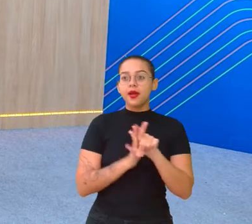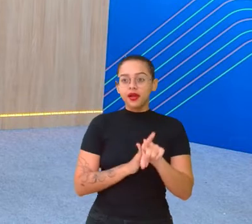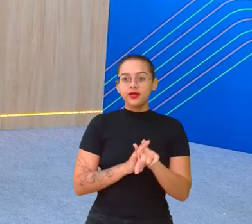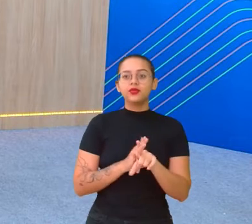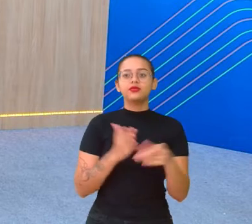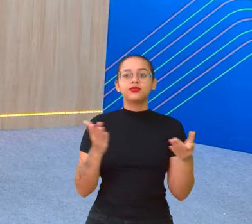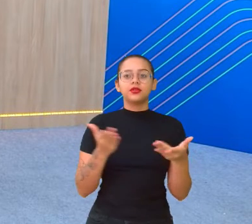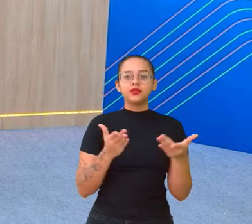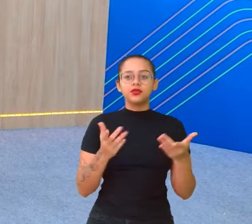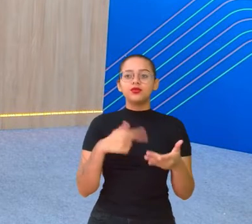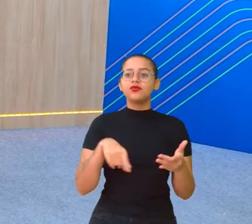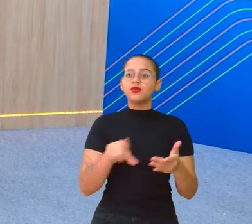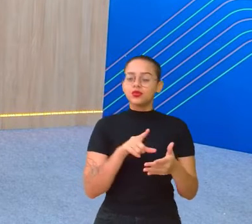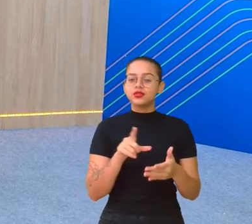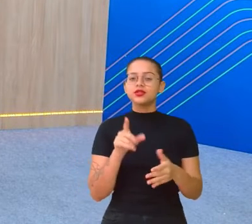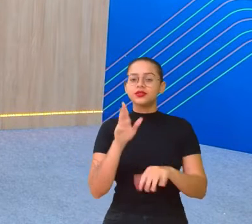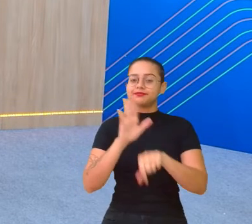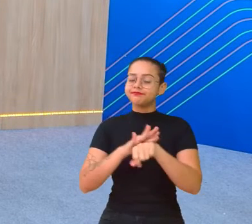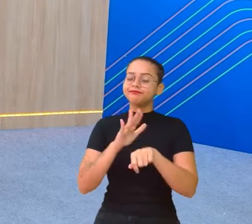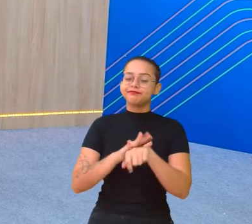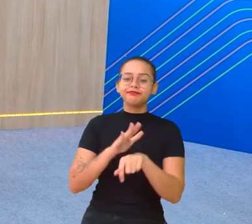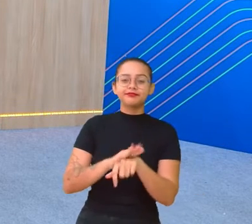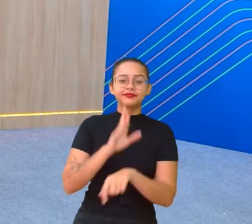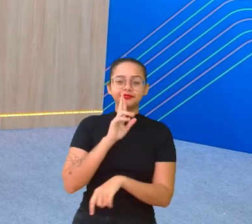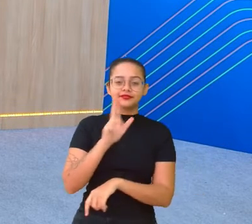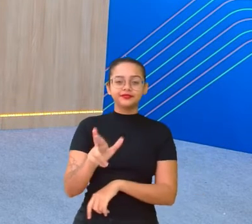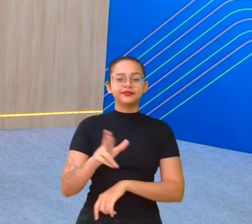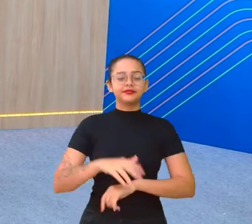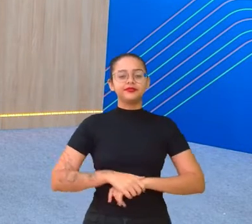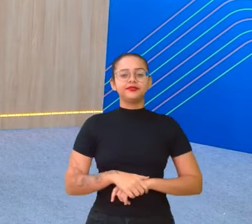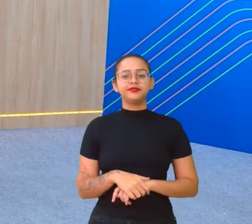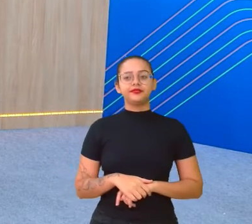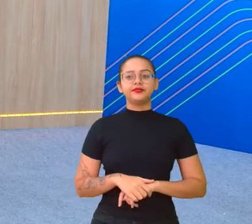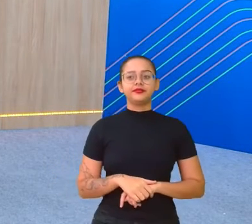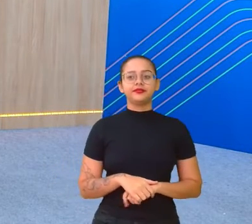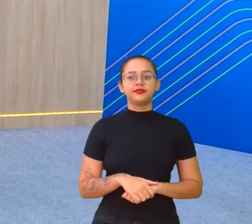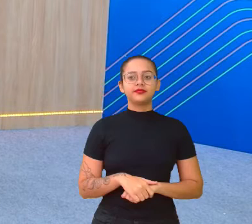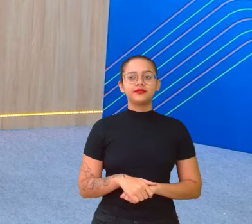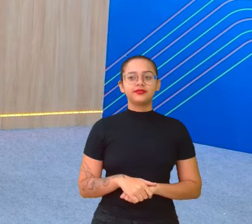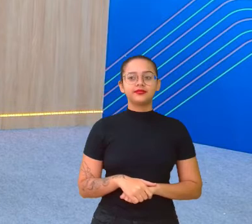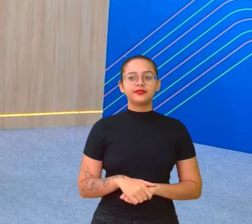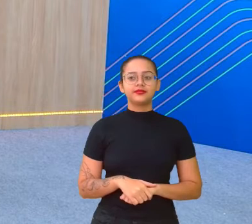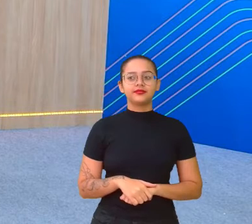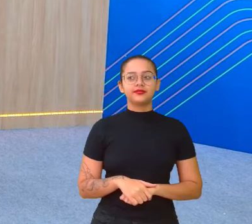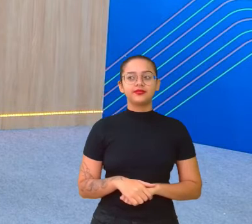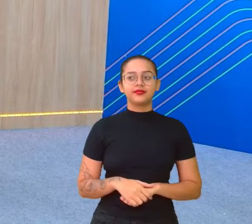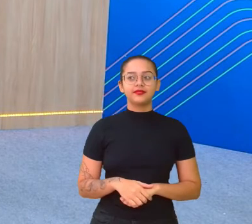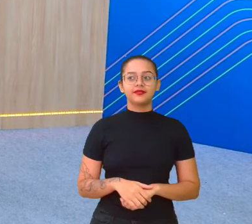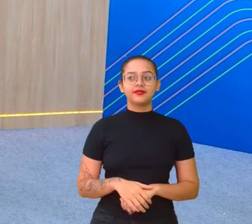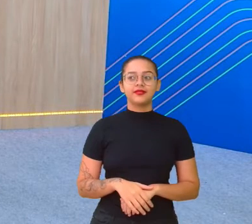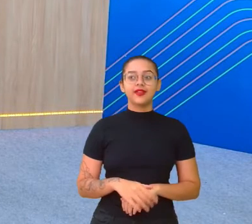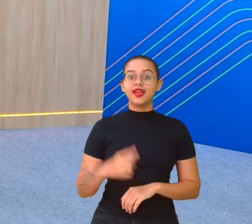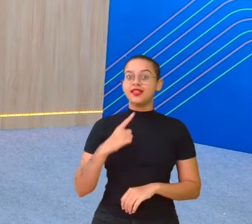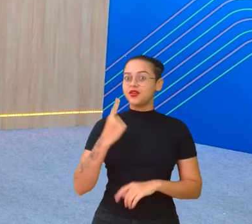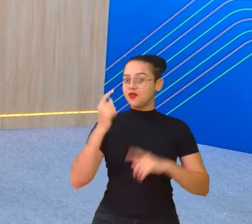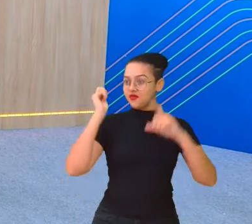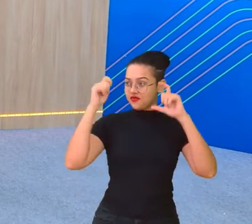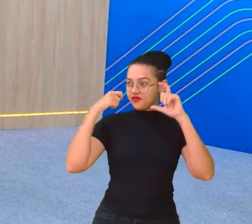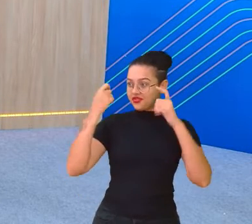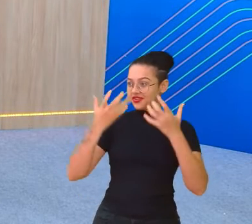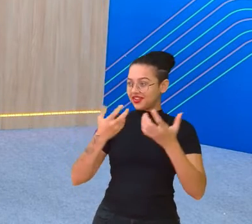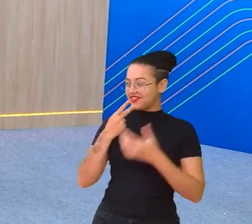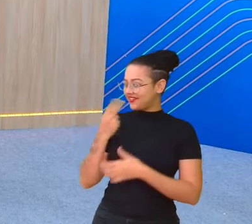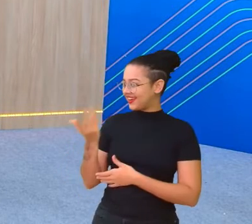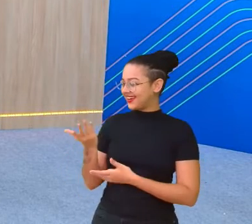começo e, obviamente, vocês mesmos que vão poder responder, né? Uhum. Tem aqui um videozinho. Quer falar,